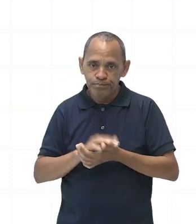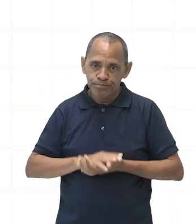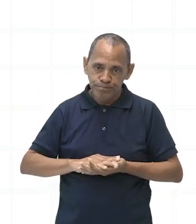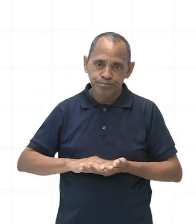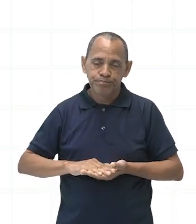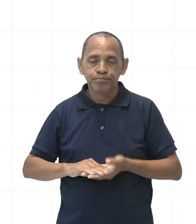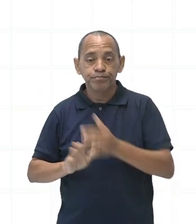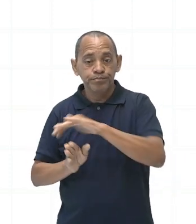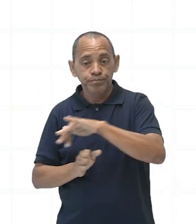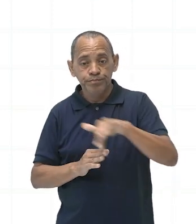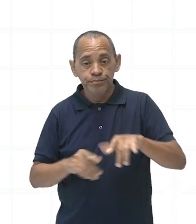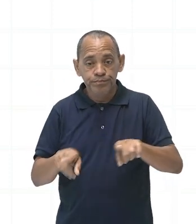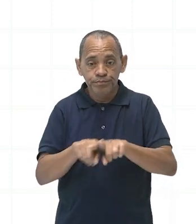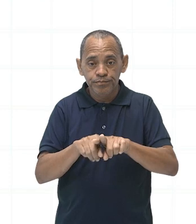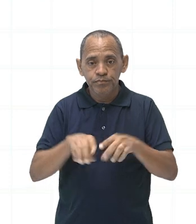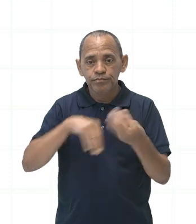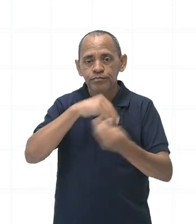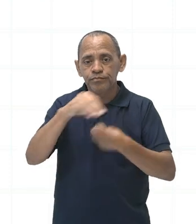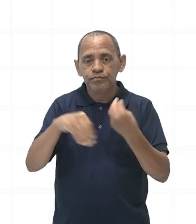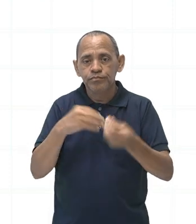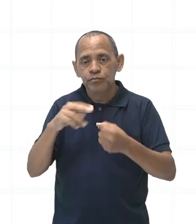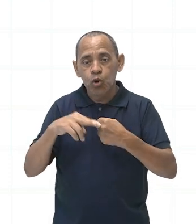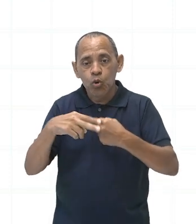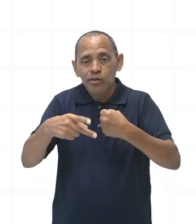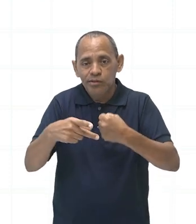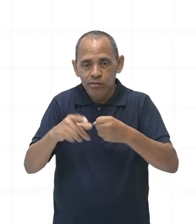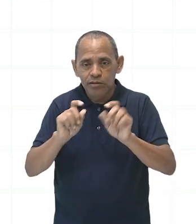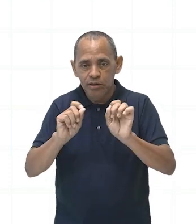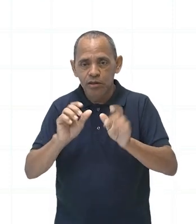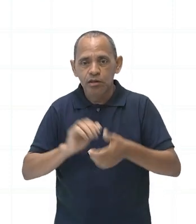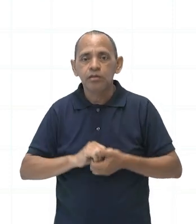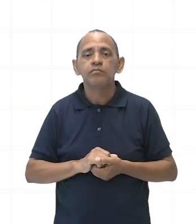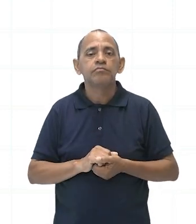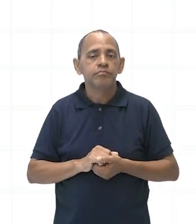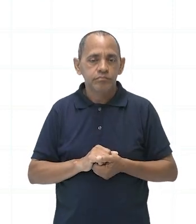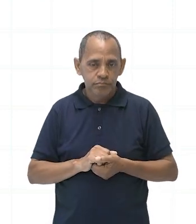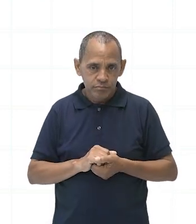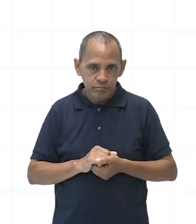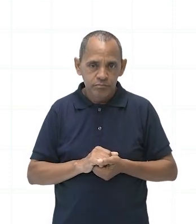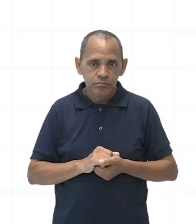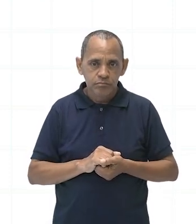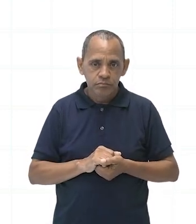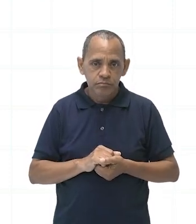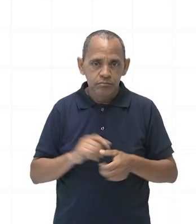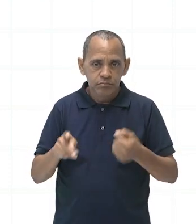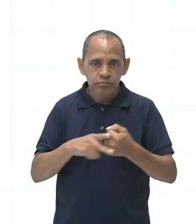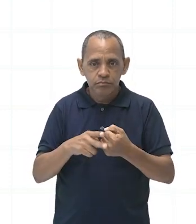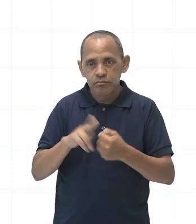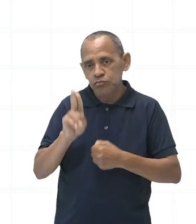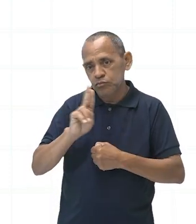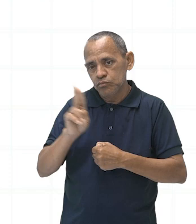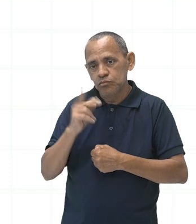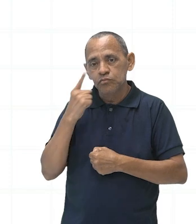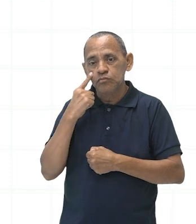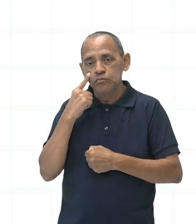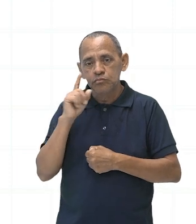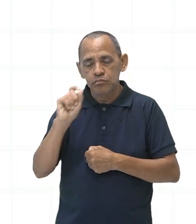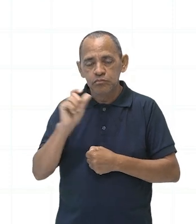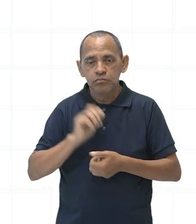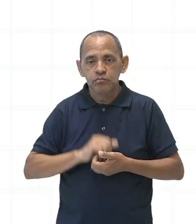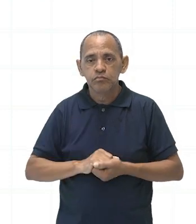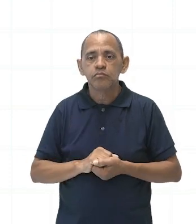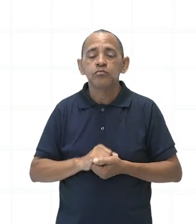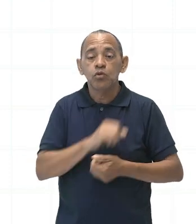essa mistura dessas condições do meu predicado verbo nominal. Nós vamos então agora observar o seguinte. O